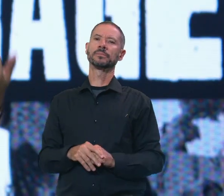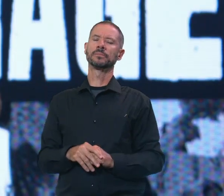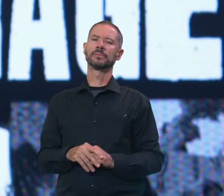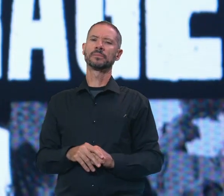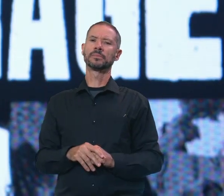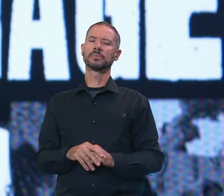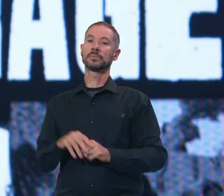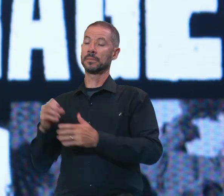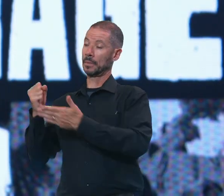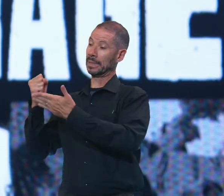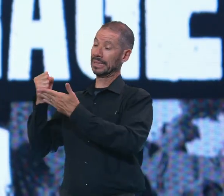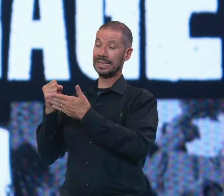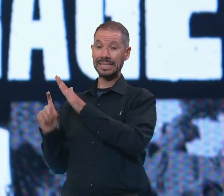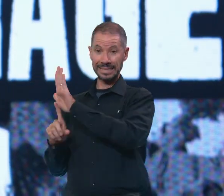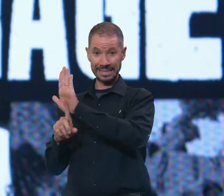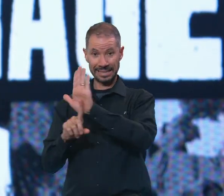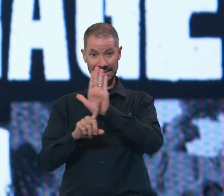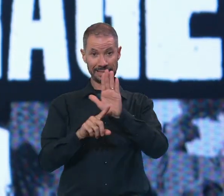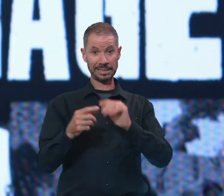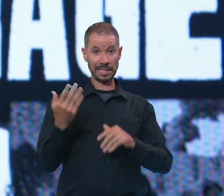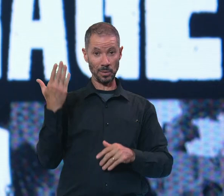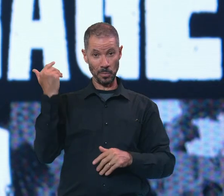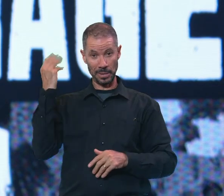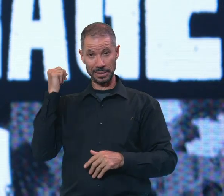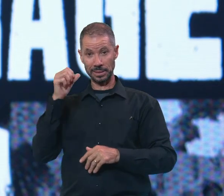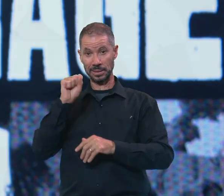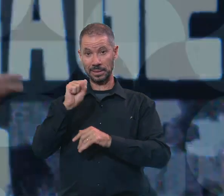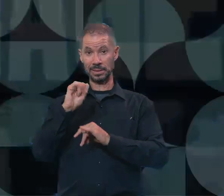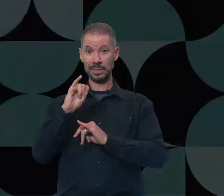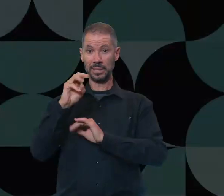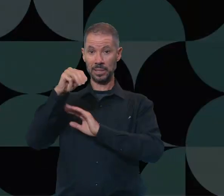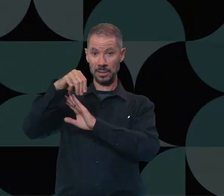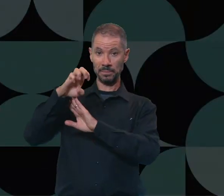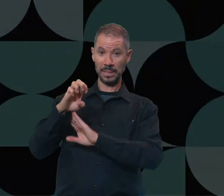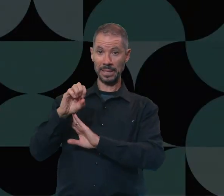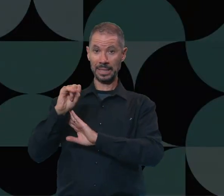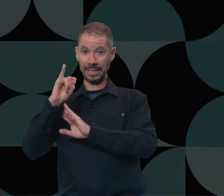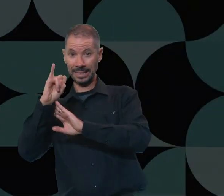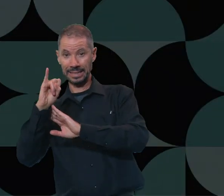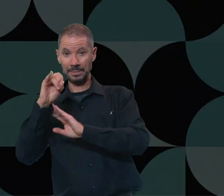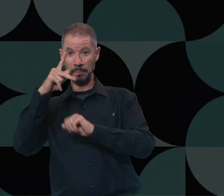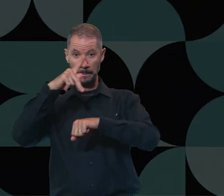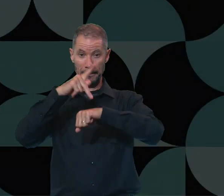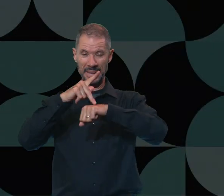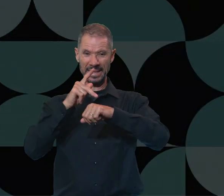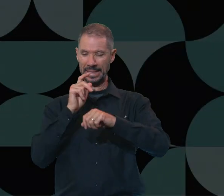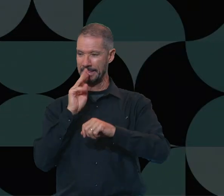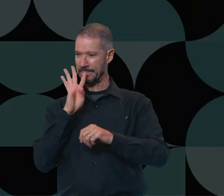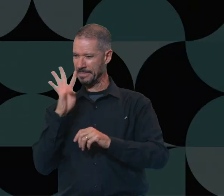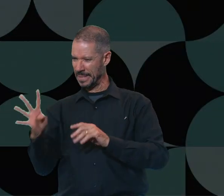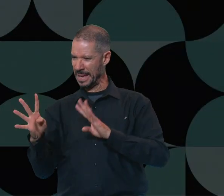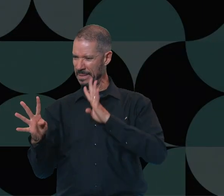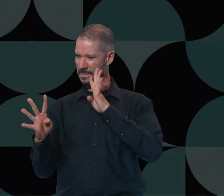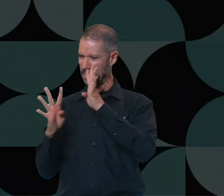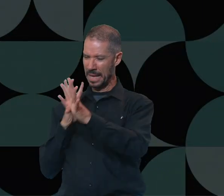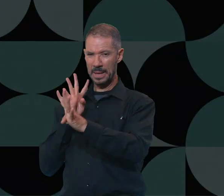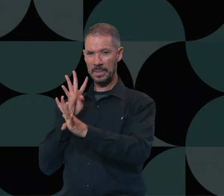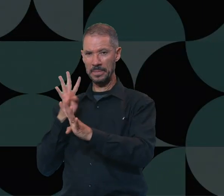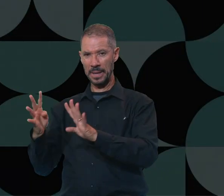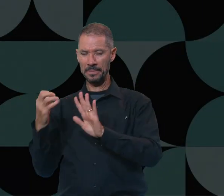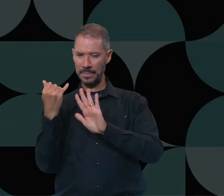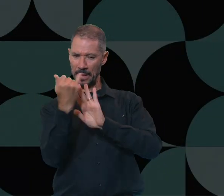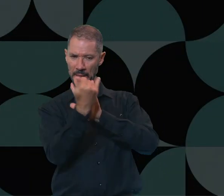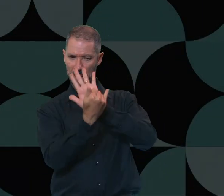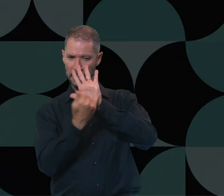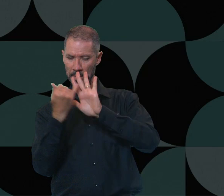Além de trazer à tona questões do passado de Davi, Simei, com as suas pedras e suas palavras, começa agora a tentar afetar a imagem